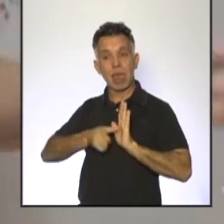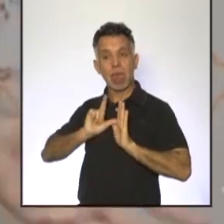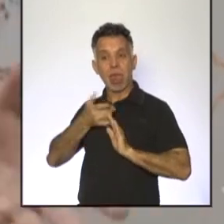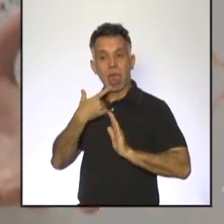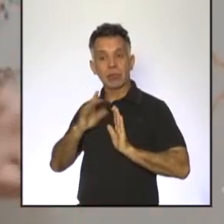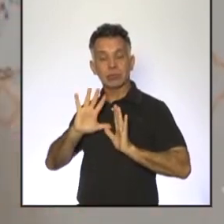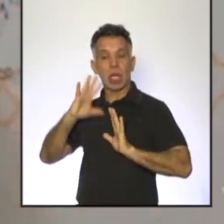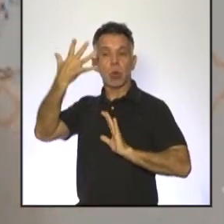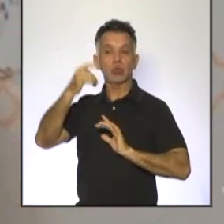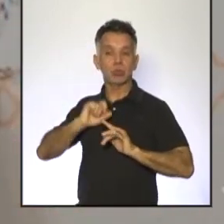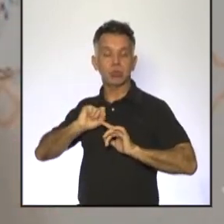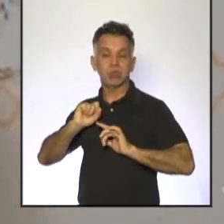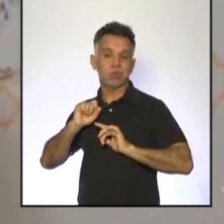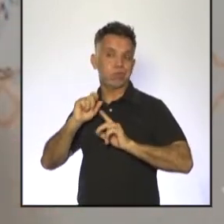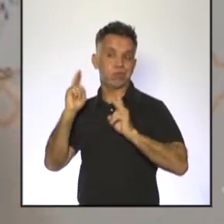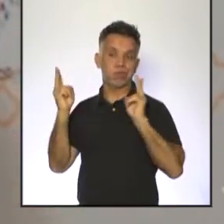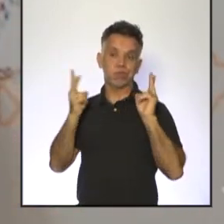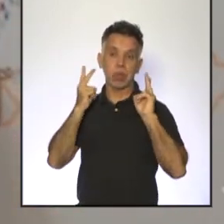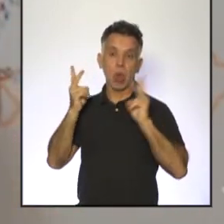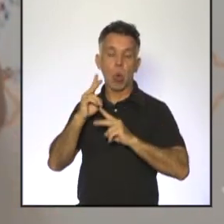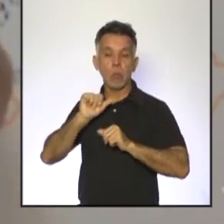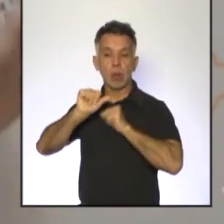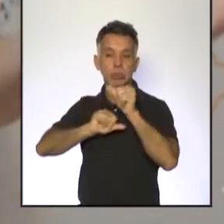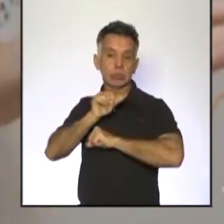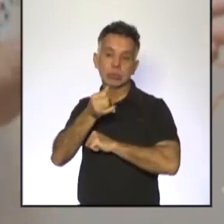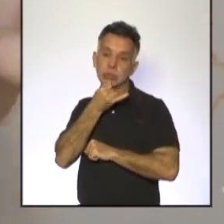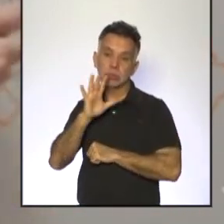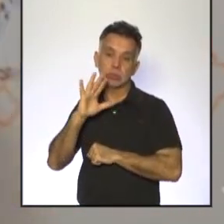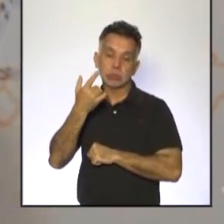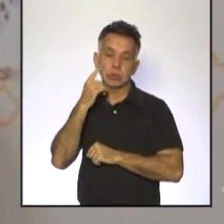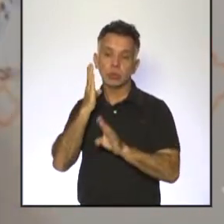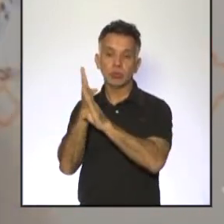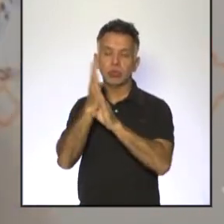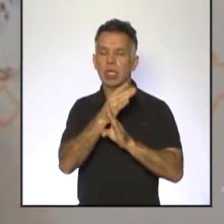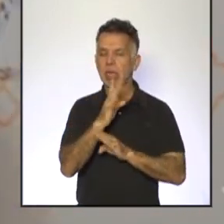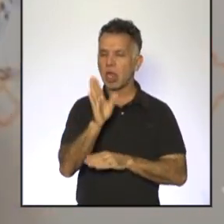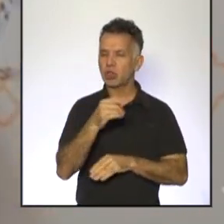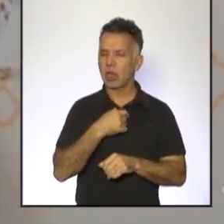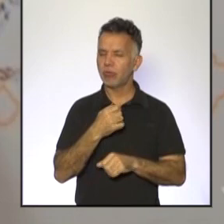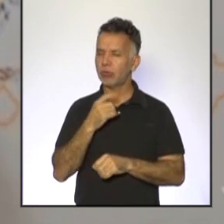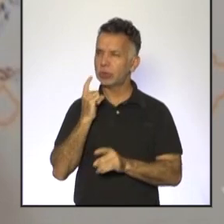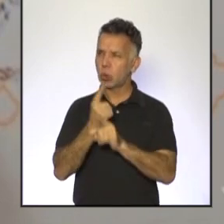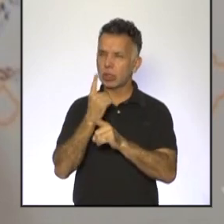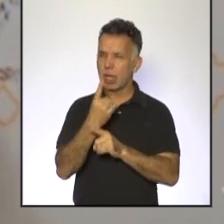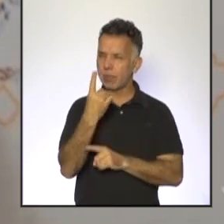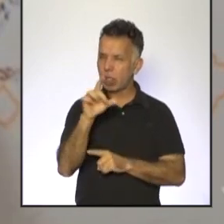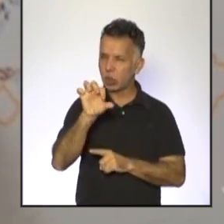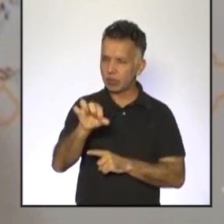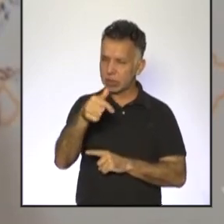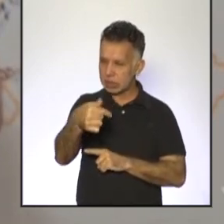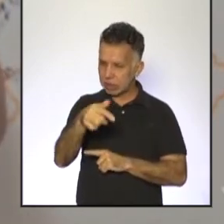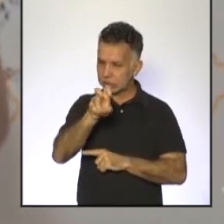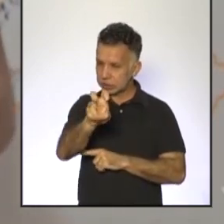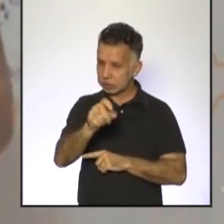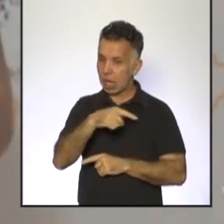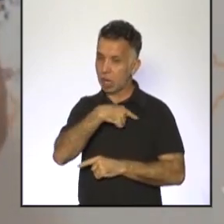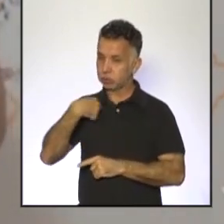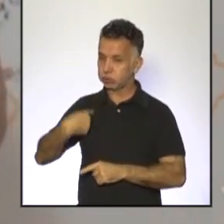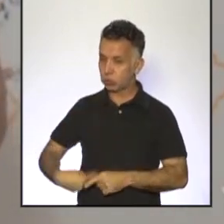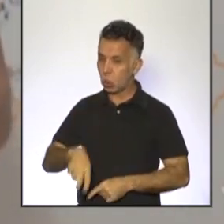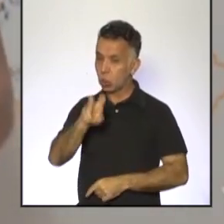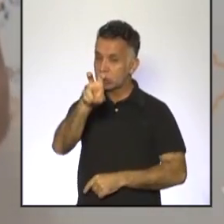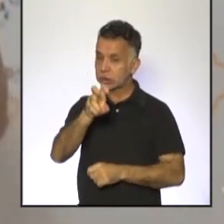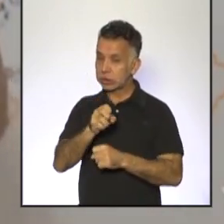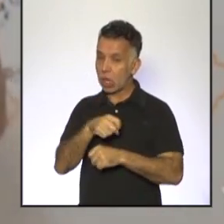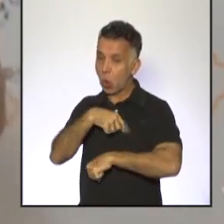grande evento tectônico. Esses terremotos, por exemplo, foram identificados em 1975 na China, com 5 horas de